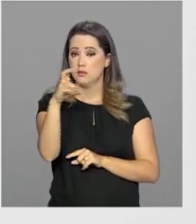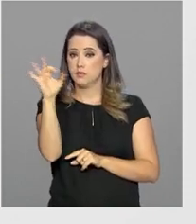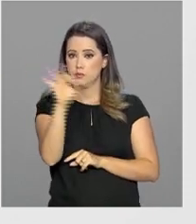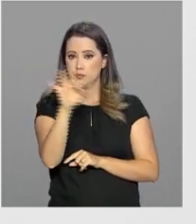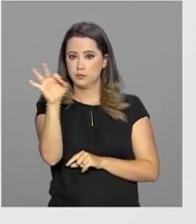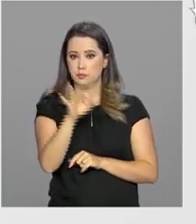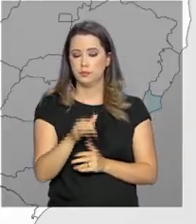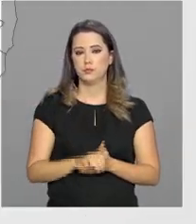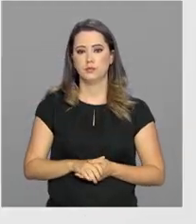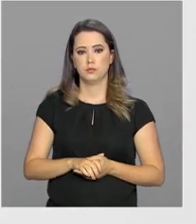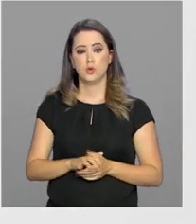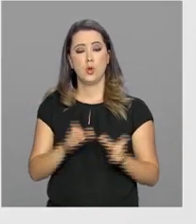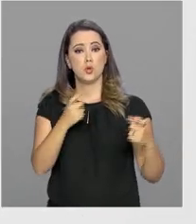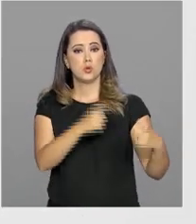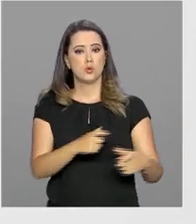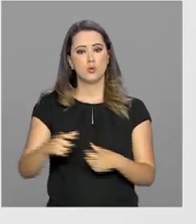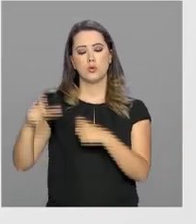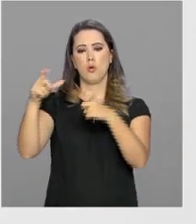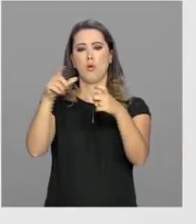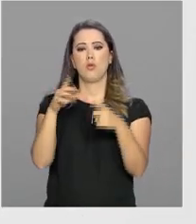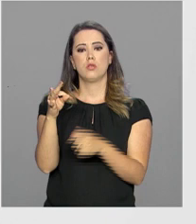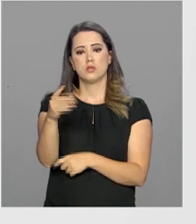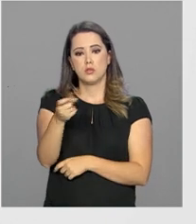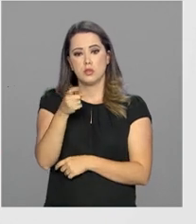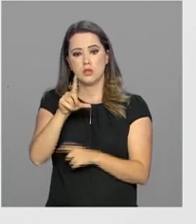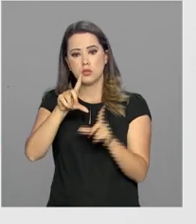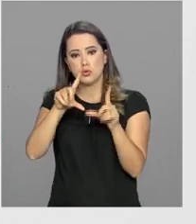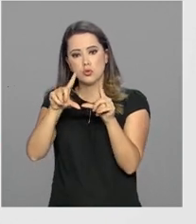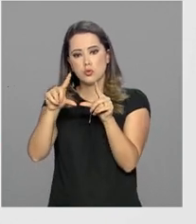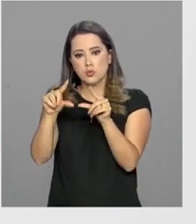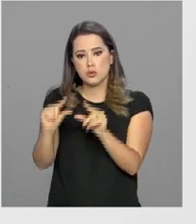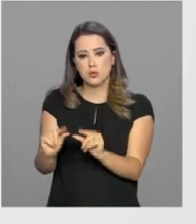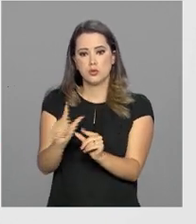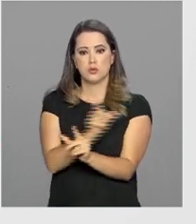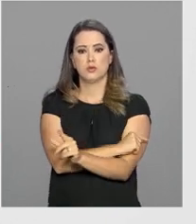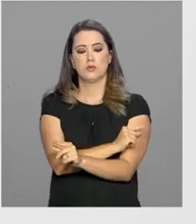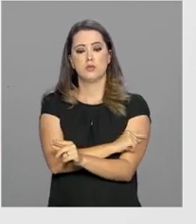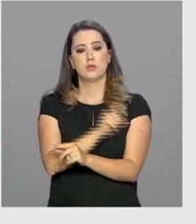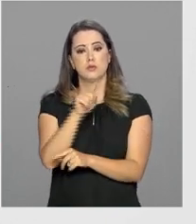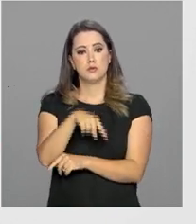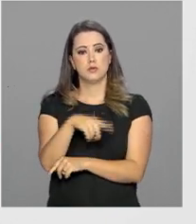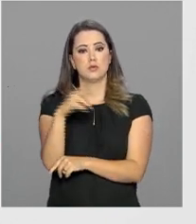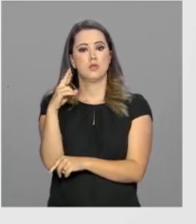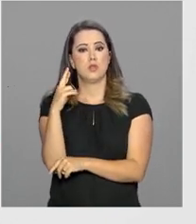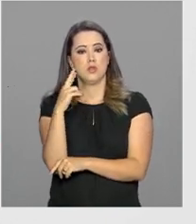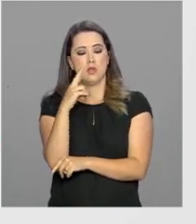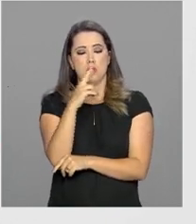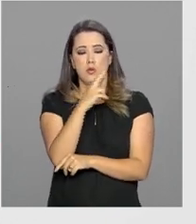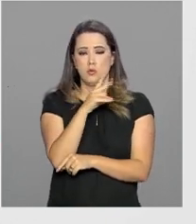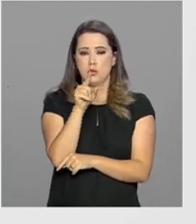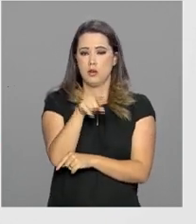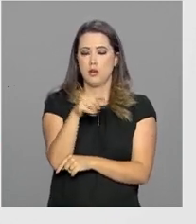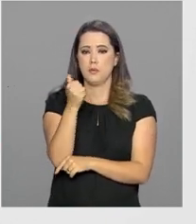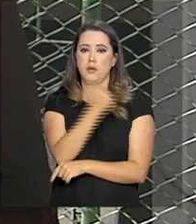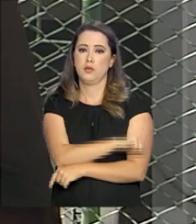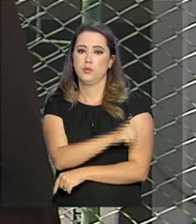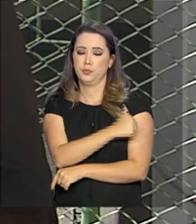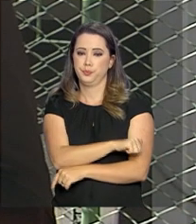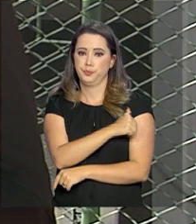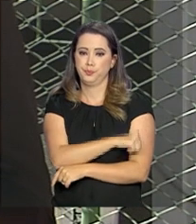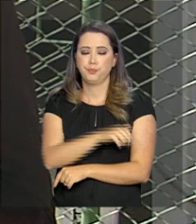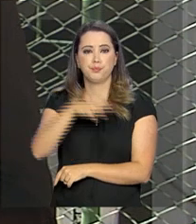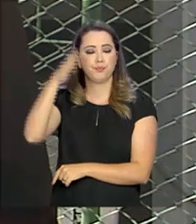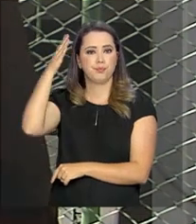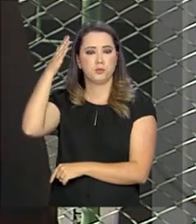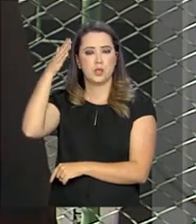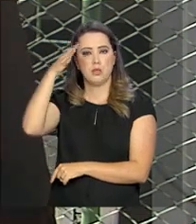76,5%. Os estados com as taxas mais baixas de cobertura vacinal são Roraima, Rio de Janeiro e Acre. Quem ainda